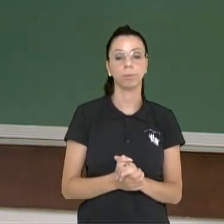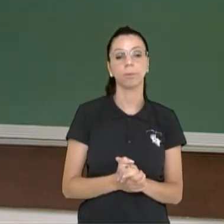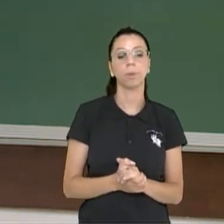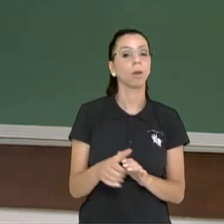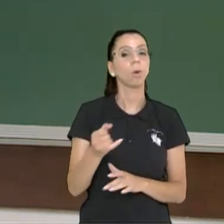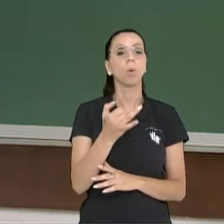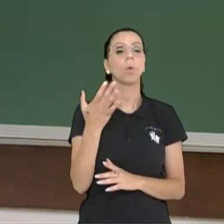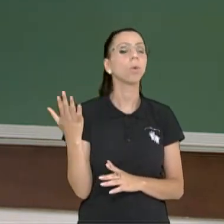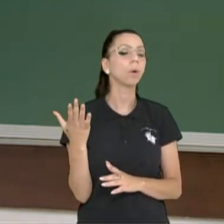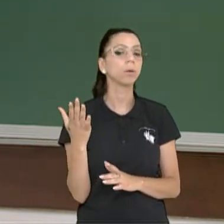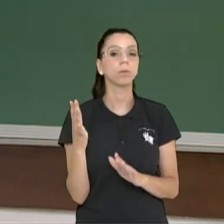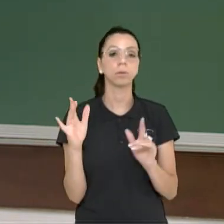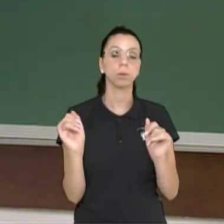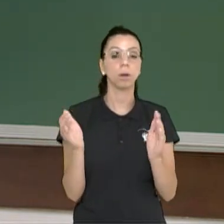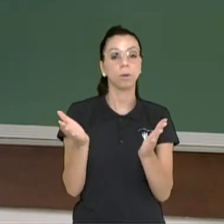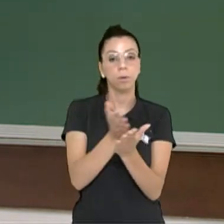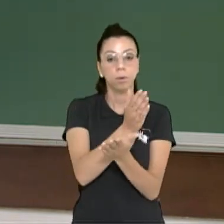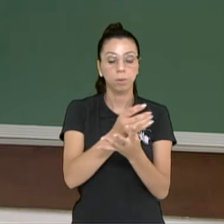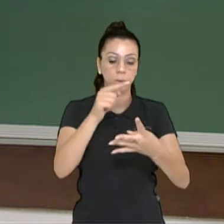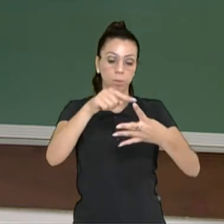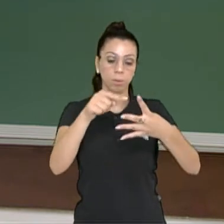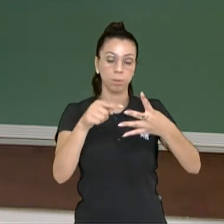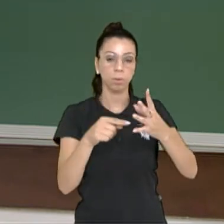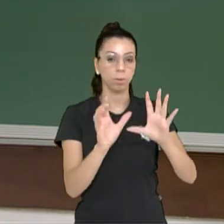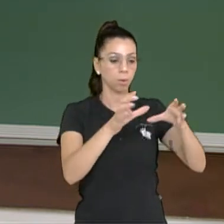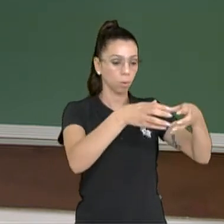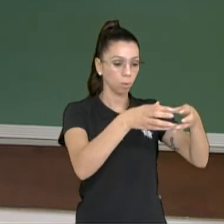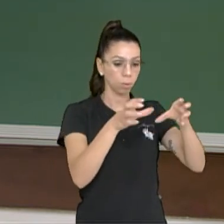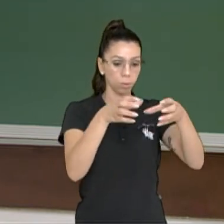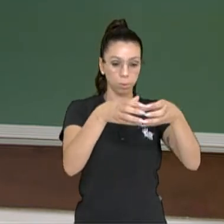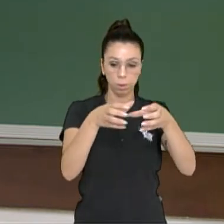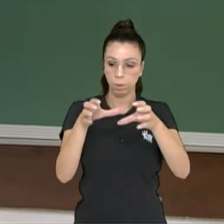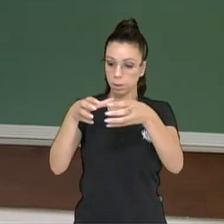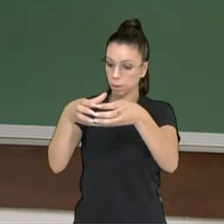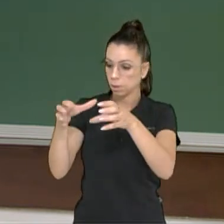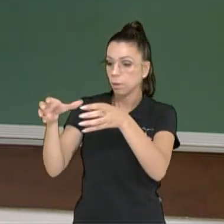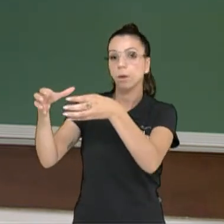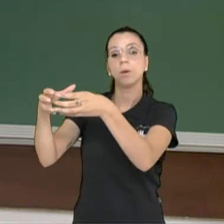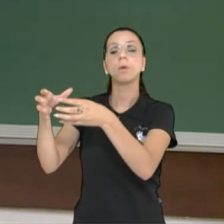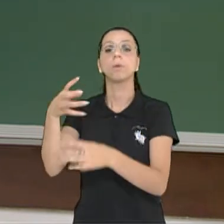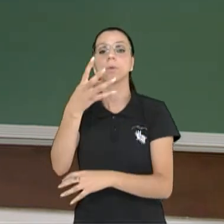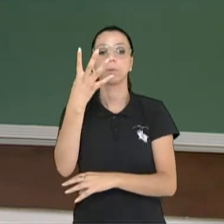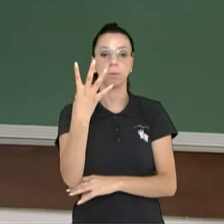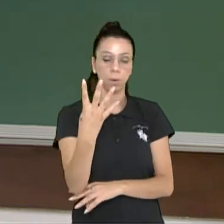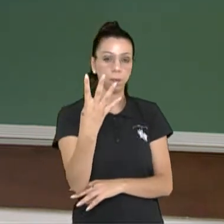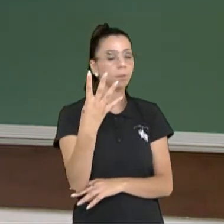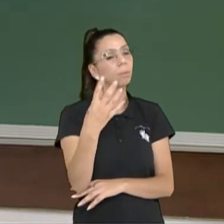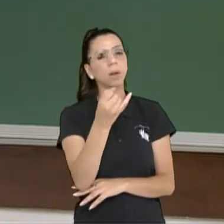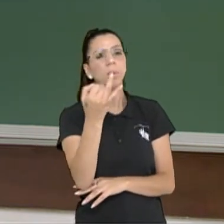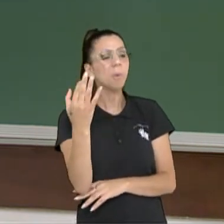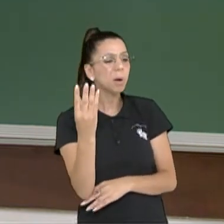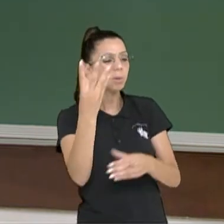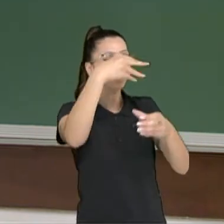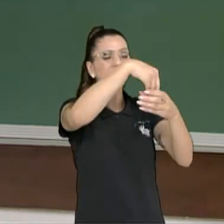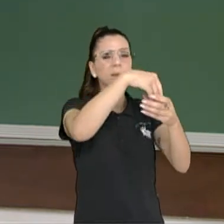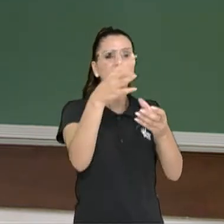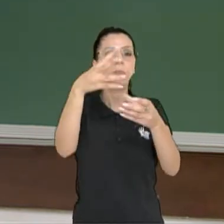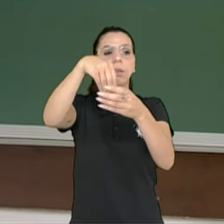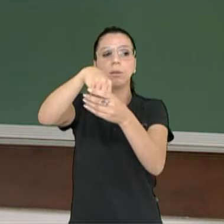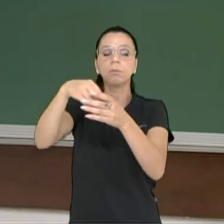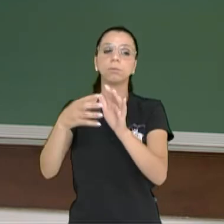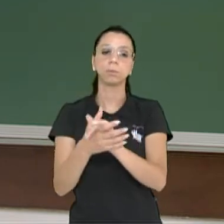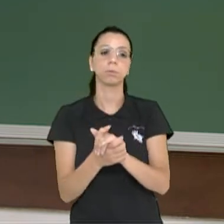das classes. Então, nós vamos dividir em 4 grupos, lembra? 4 ou 5, só que quantos que vai ter em cada um? Então, vai ser a